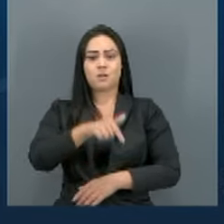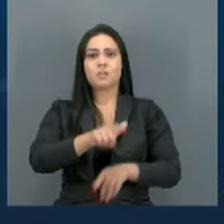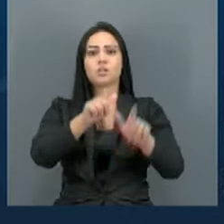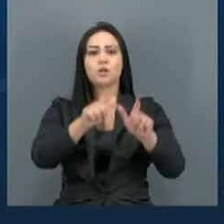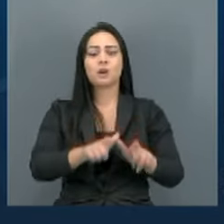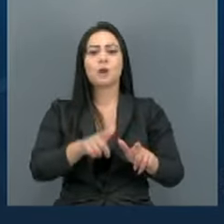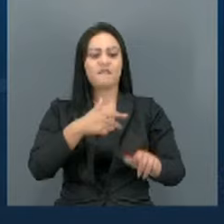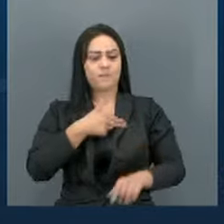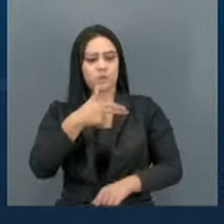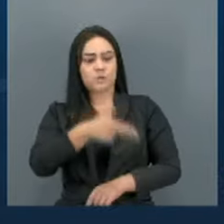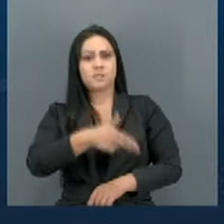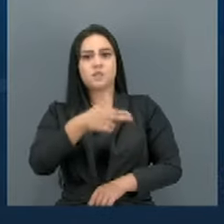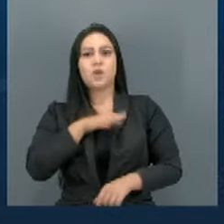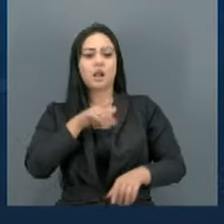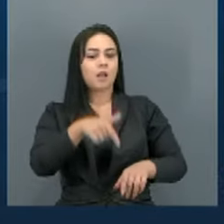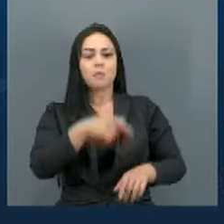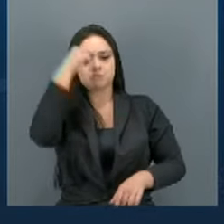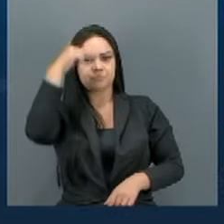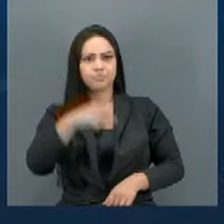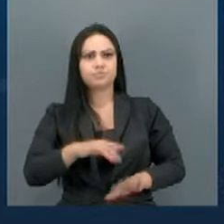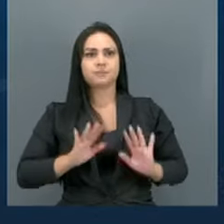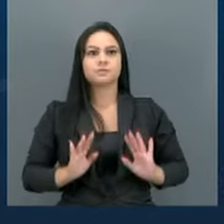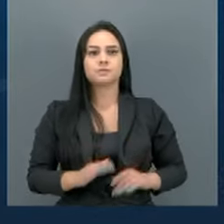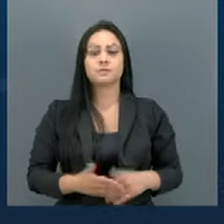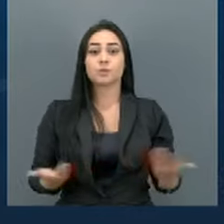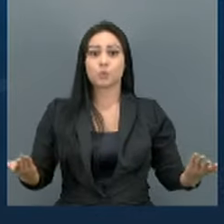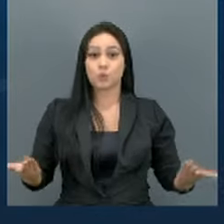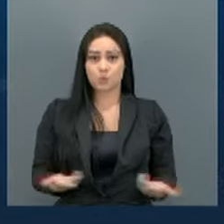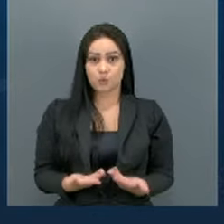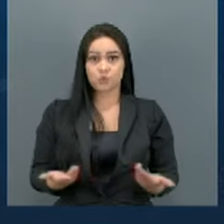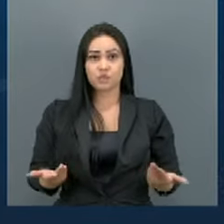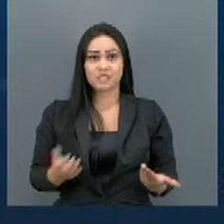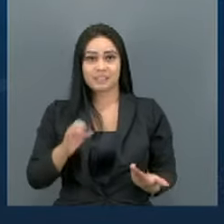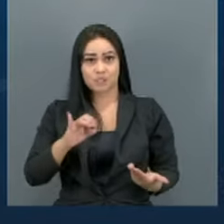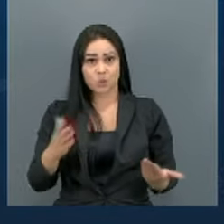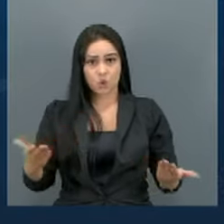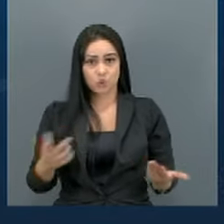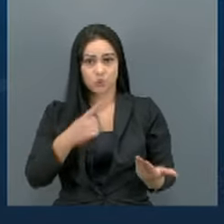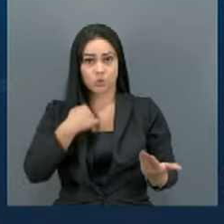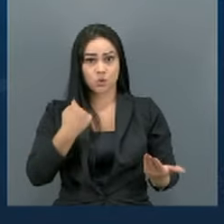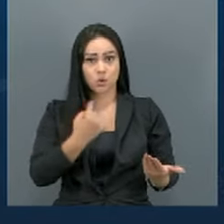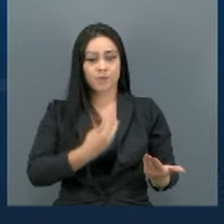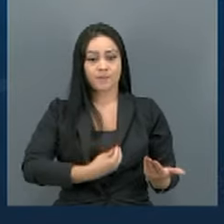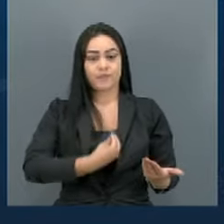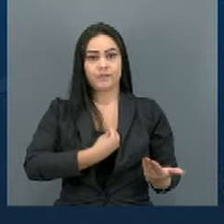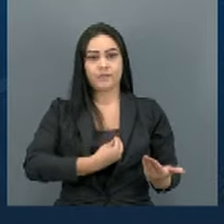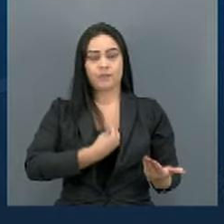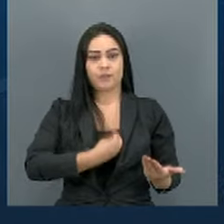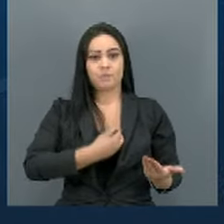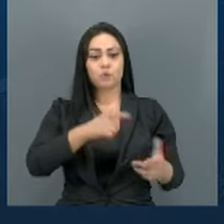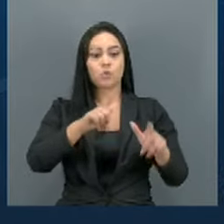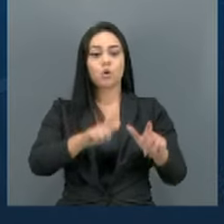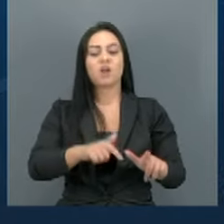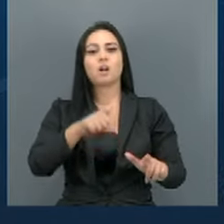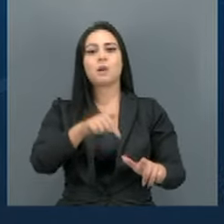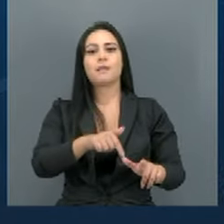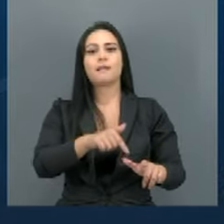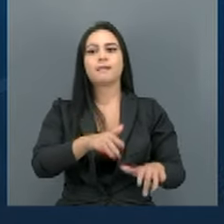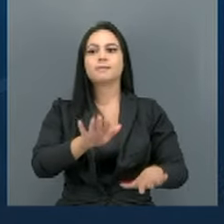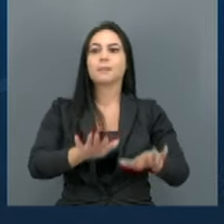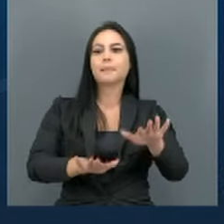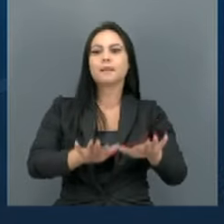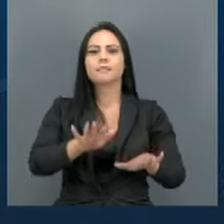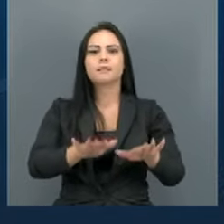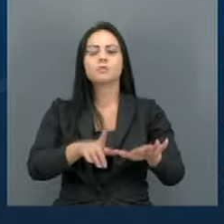fuzil R-47. Se hoje, se nós que vivemos na reserva, se for depender